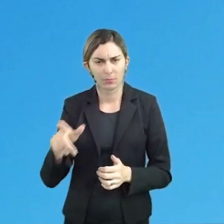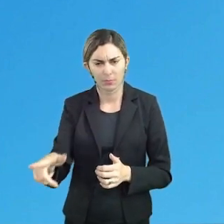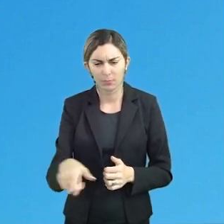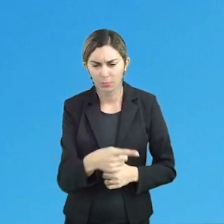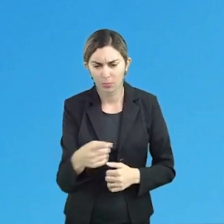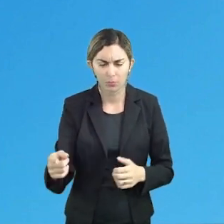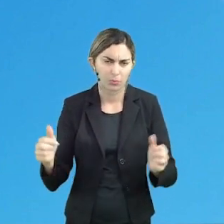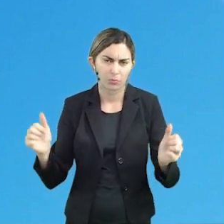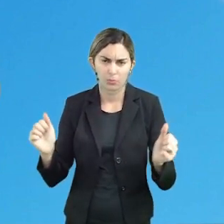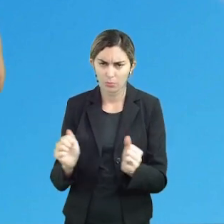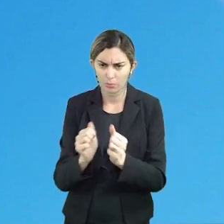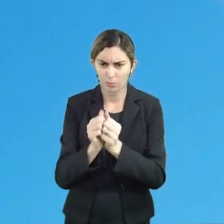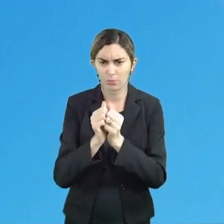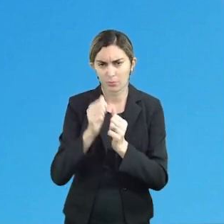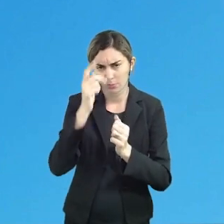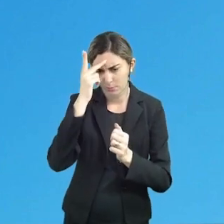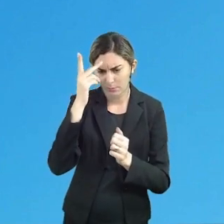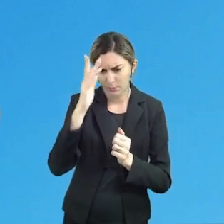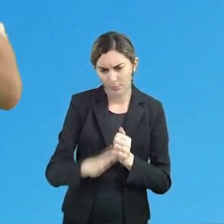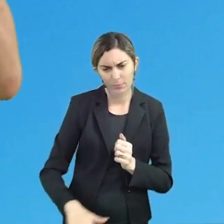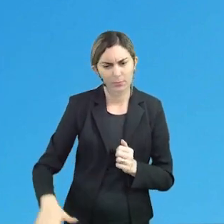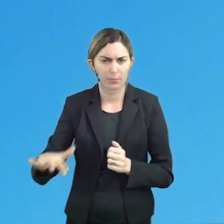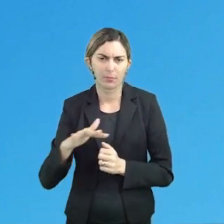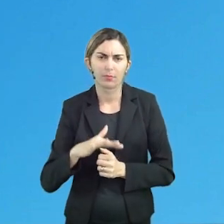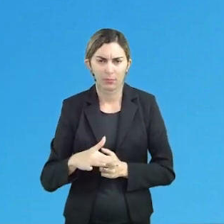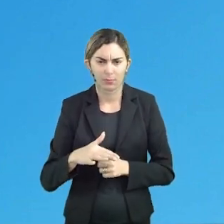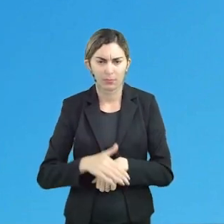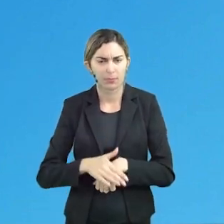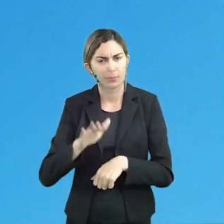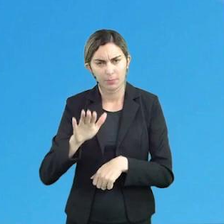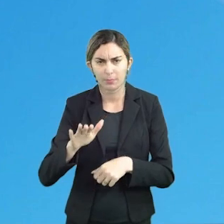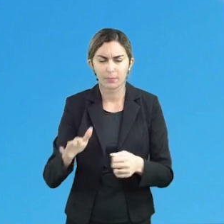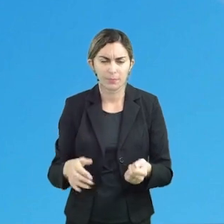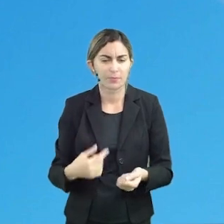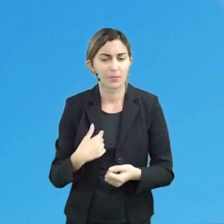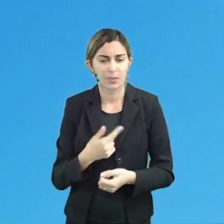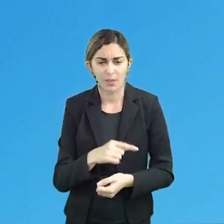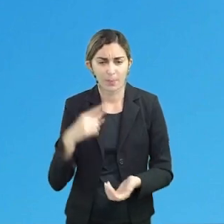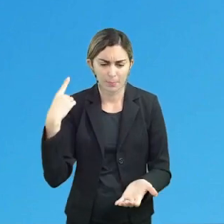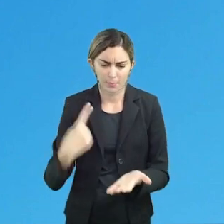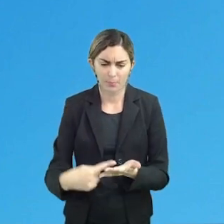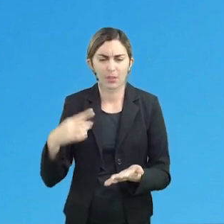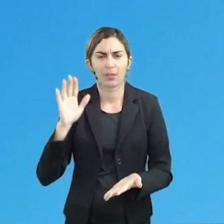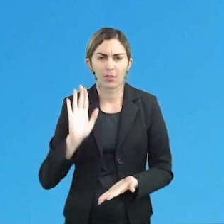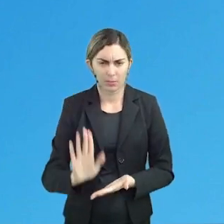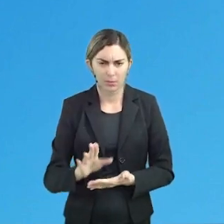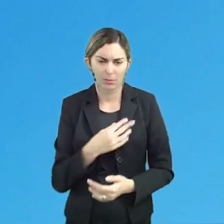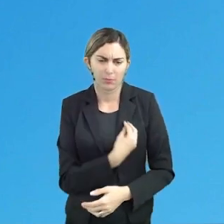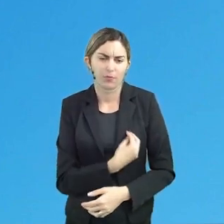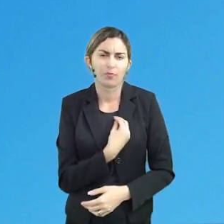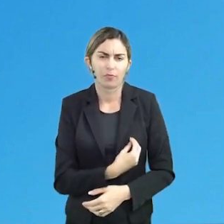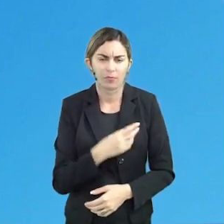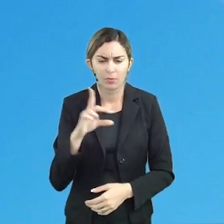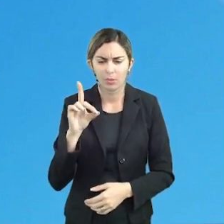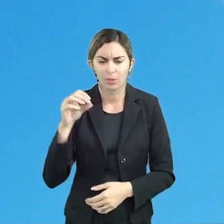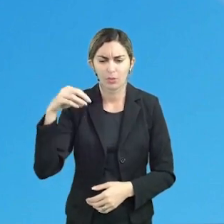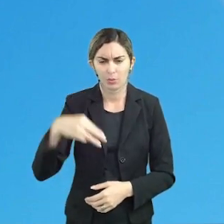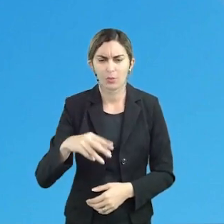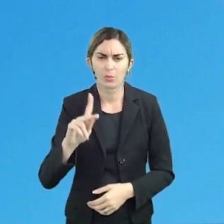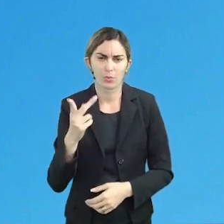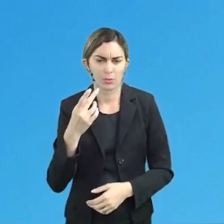atuação junto às pessoas mais carentes vai marcar a vida de Dom